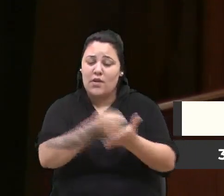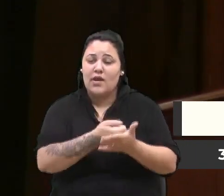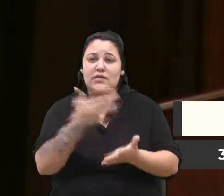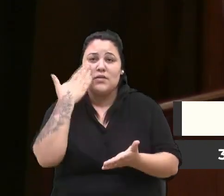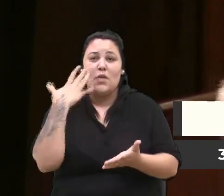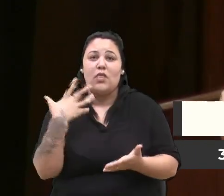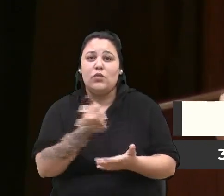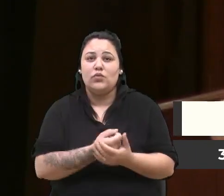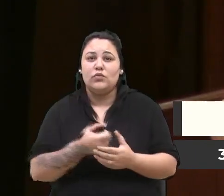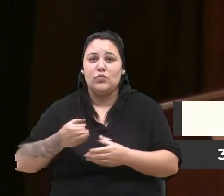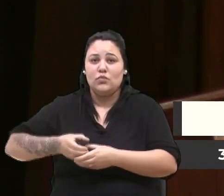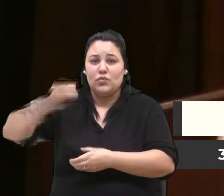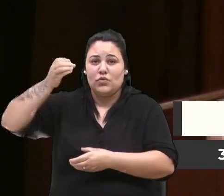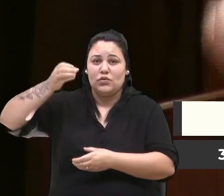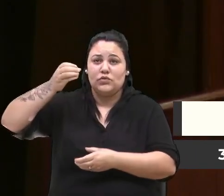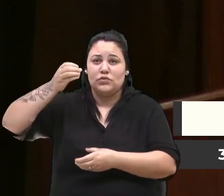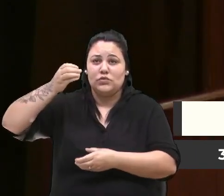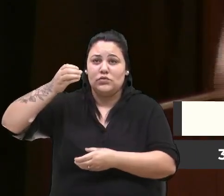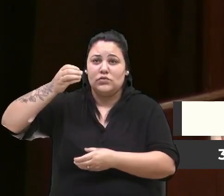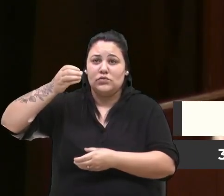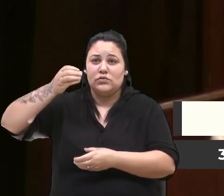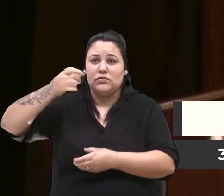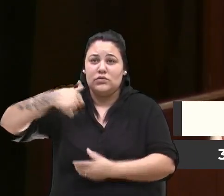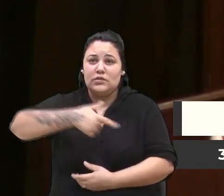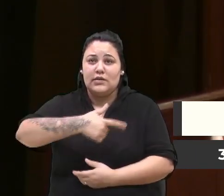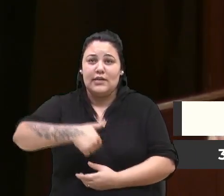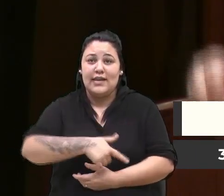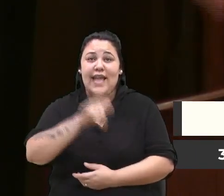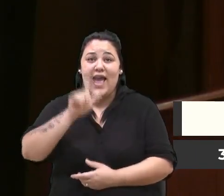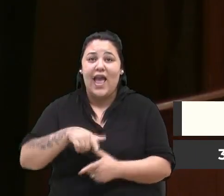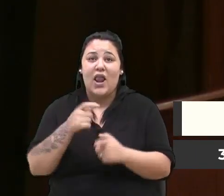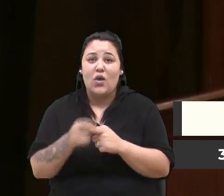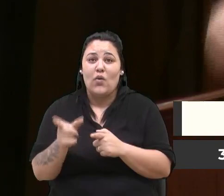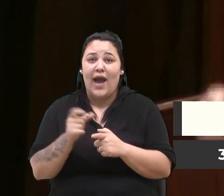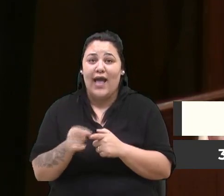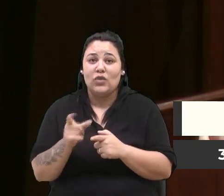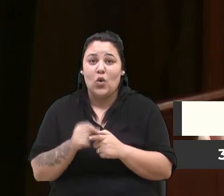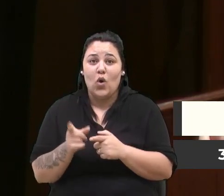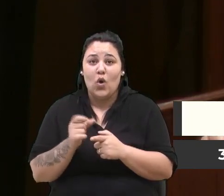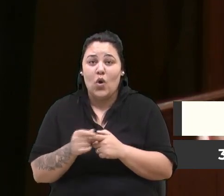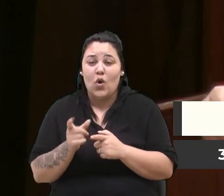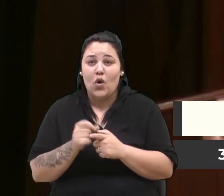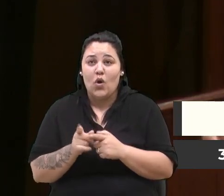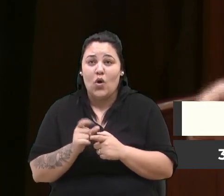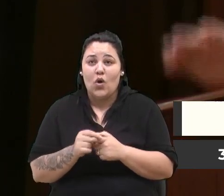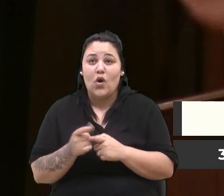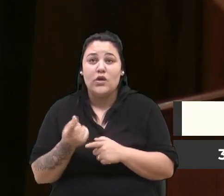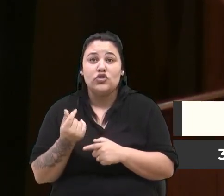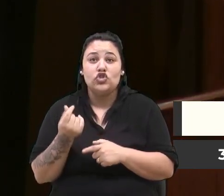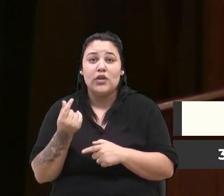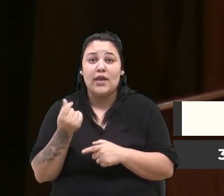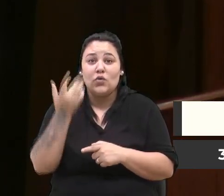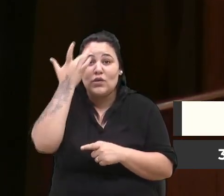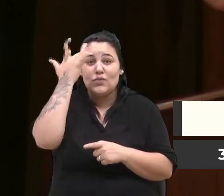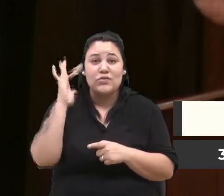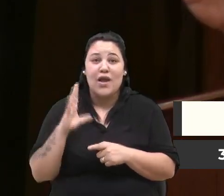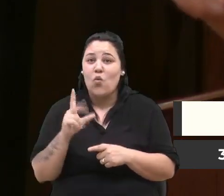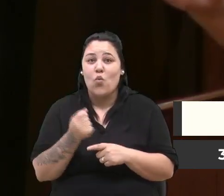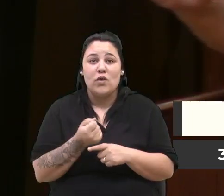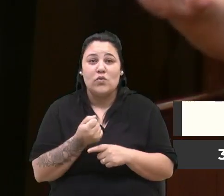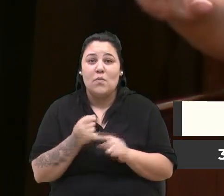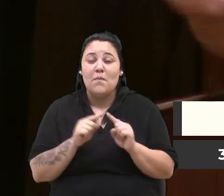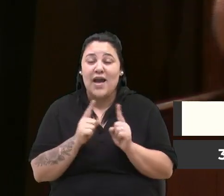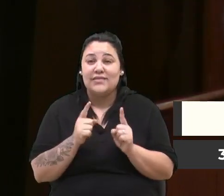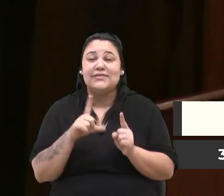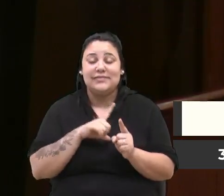Os postes, vereador Zanquim, são locados. Eles ganham dinheiro. Dinheiro? Não sei quanto. Mas ganha o